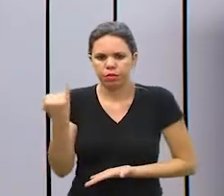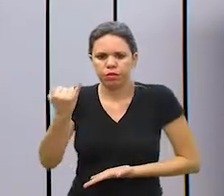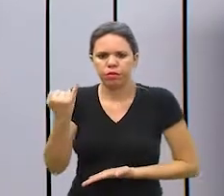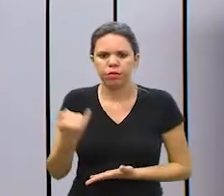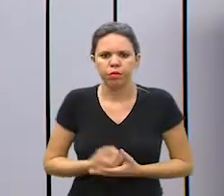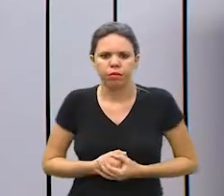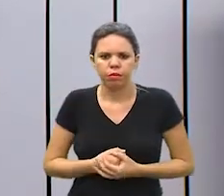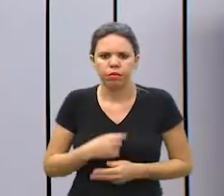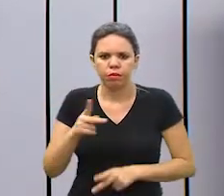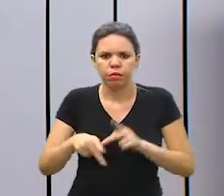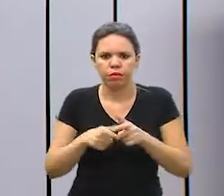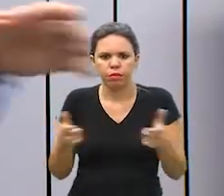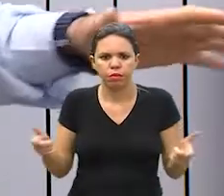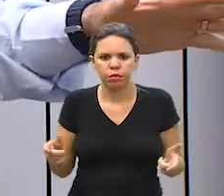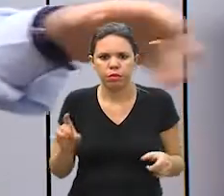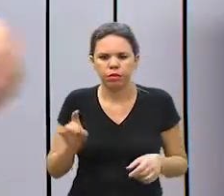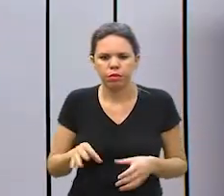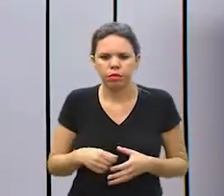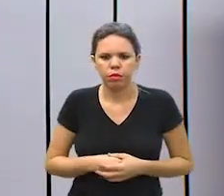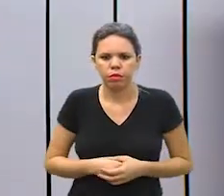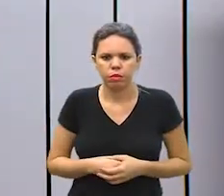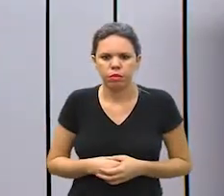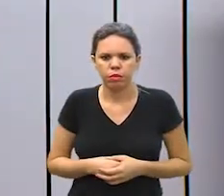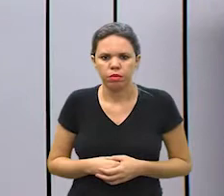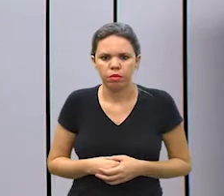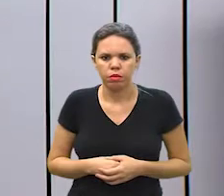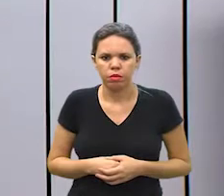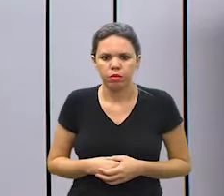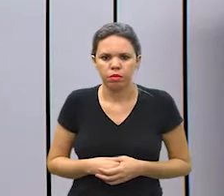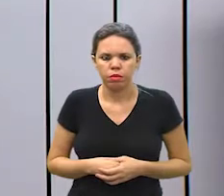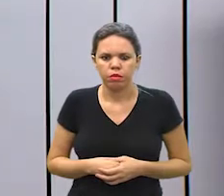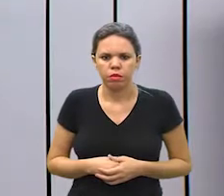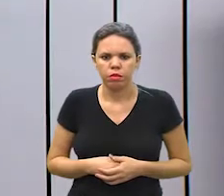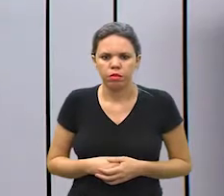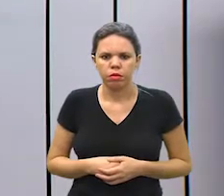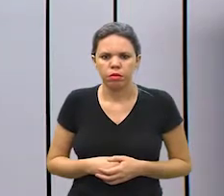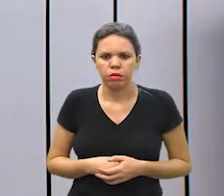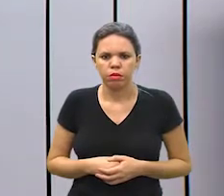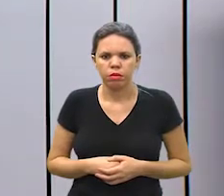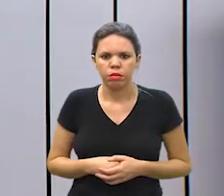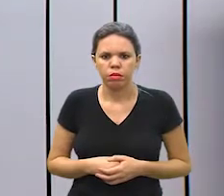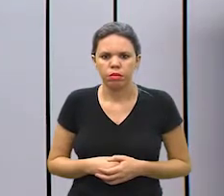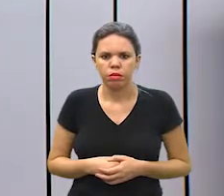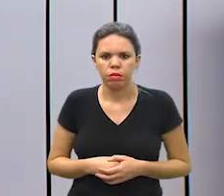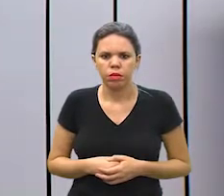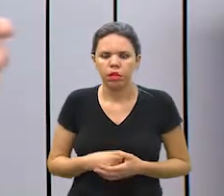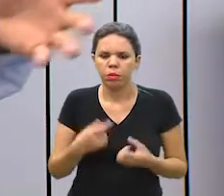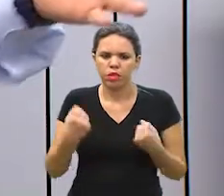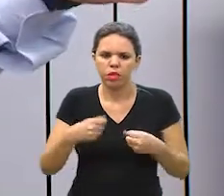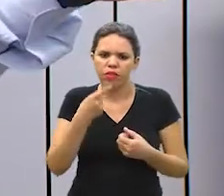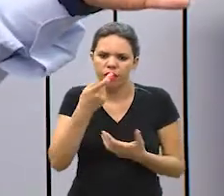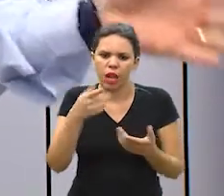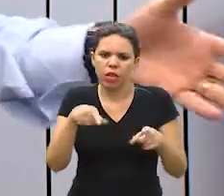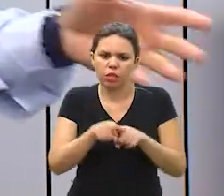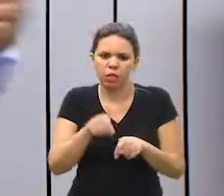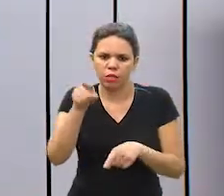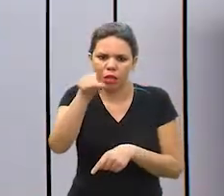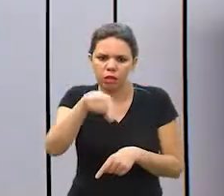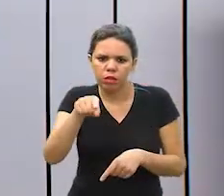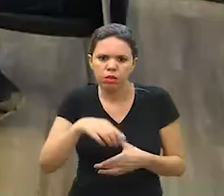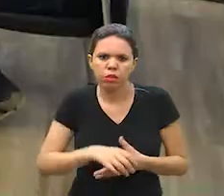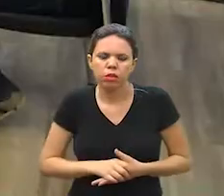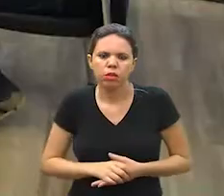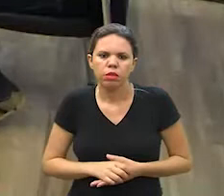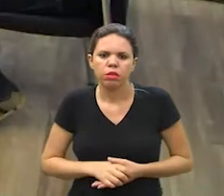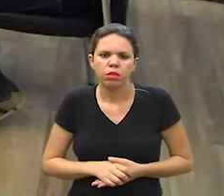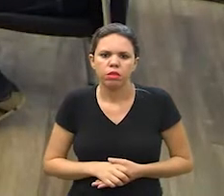importante para a população, não só, Zé, desculpa aí, a gente tem que falar isso também, mas vocês,